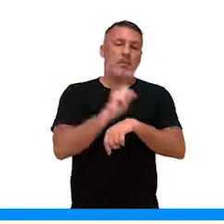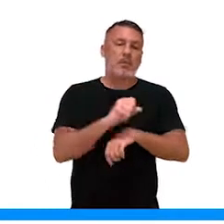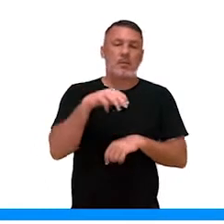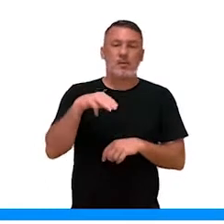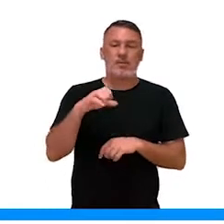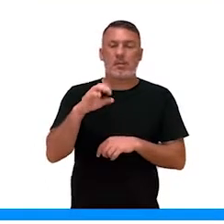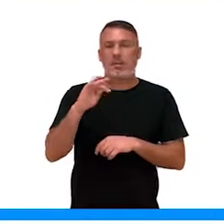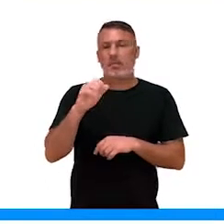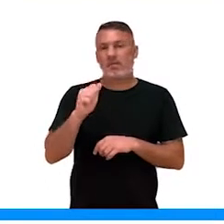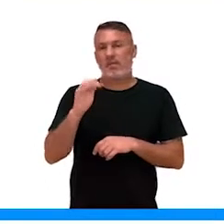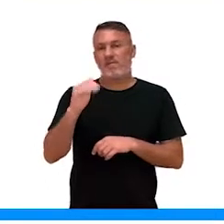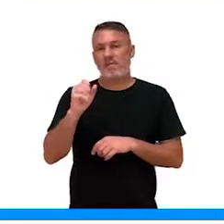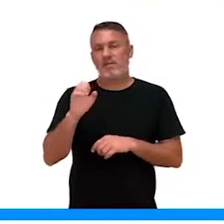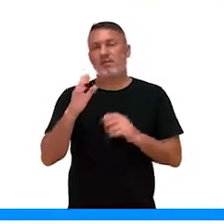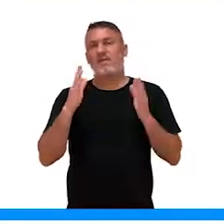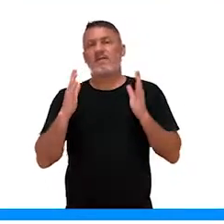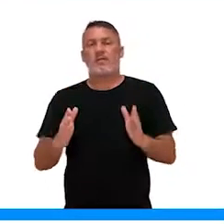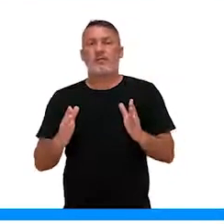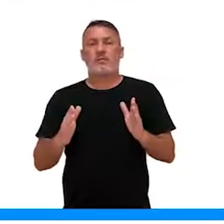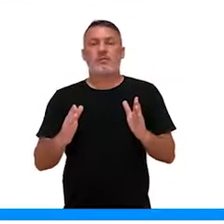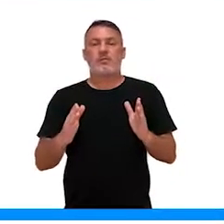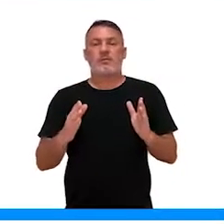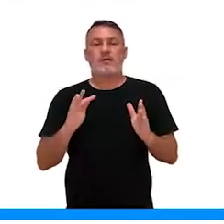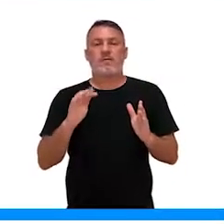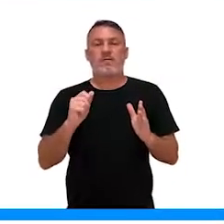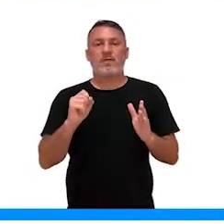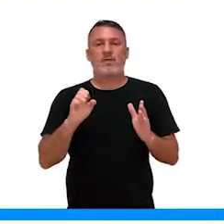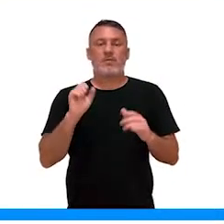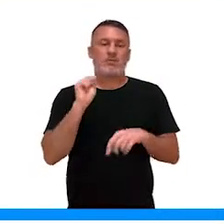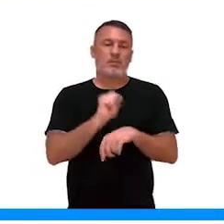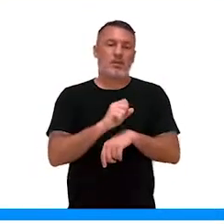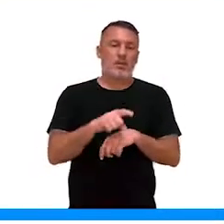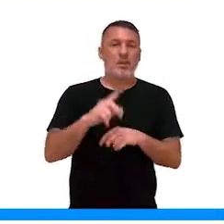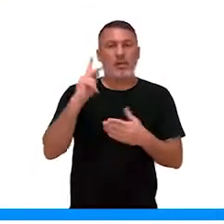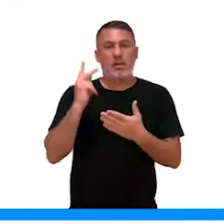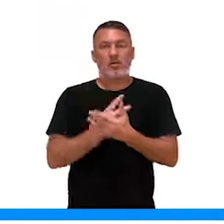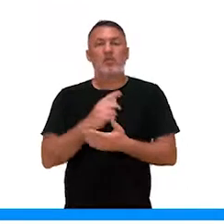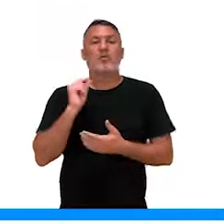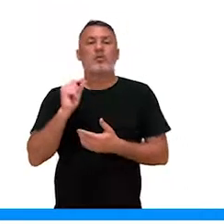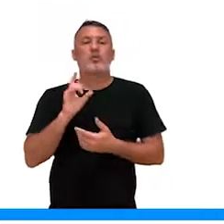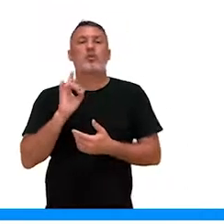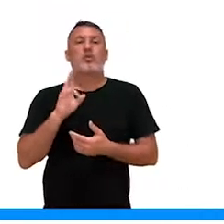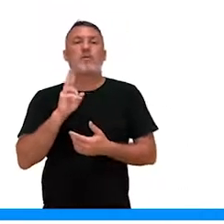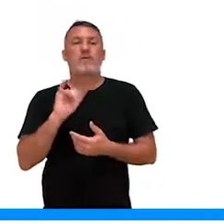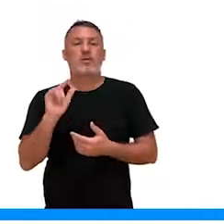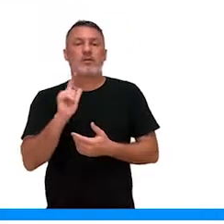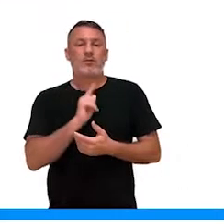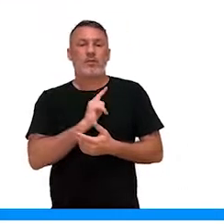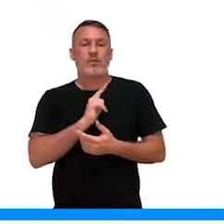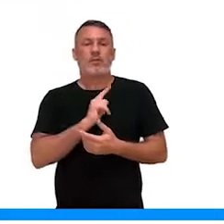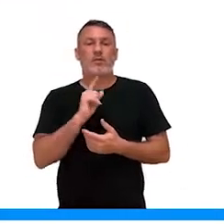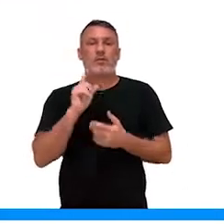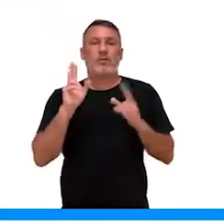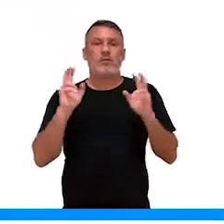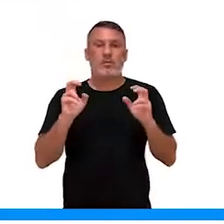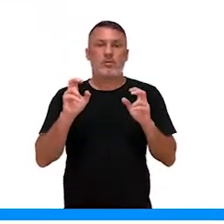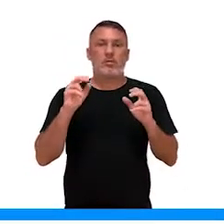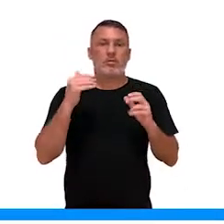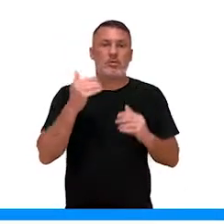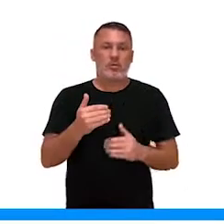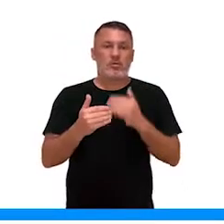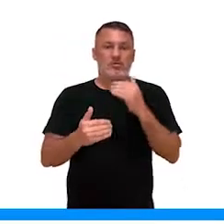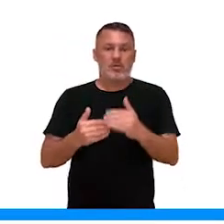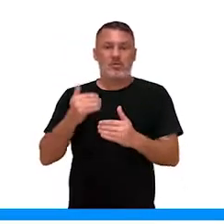e vai parar na metáfase. Ele para nessa fase. E aí, o que acontece? Só vai